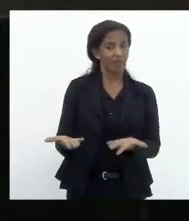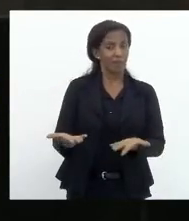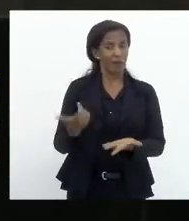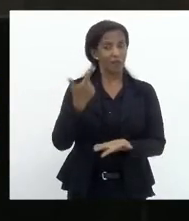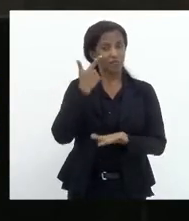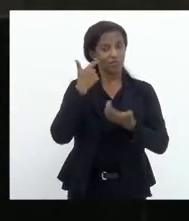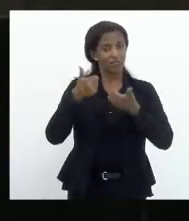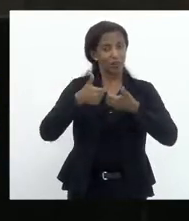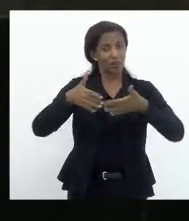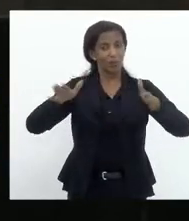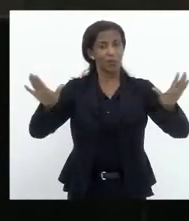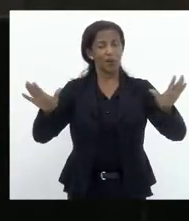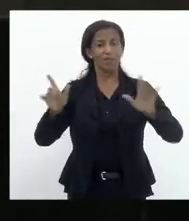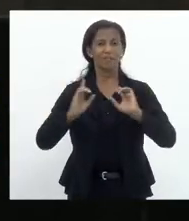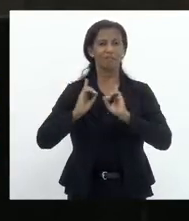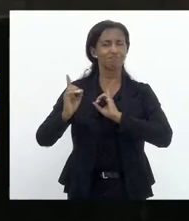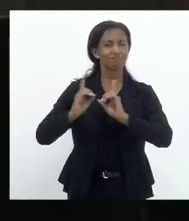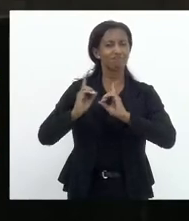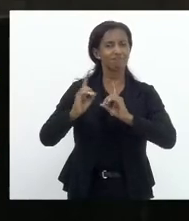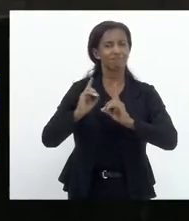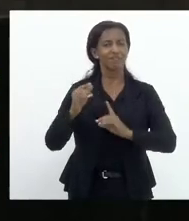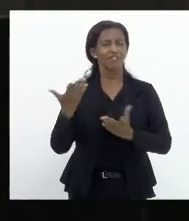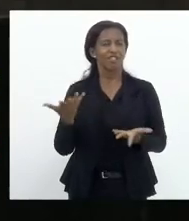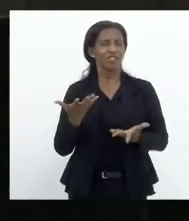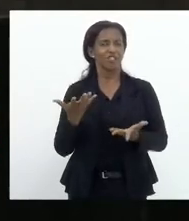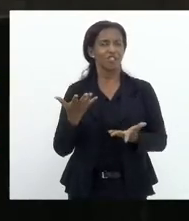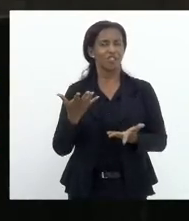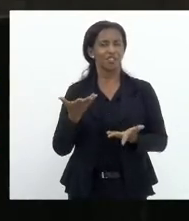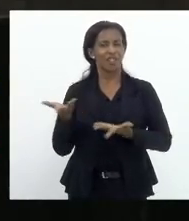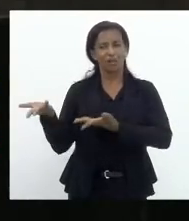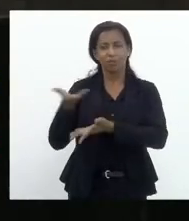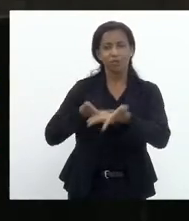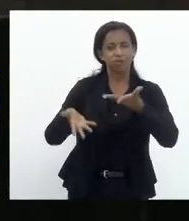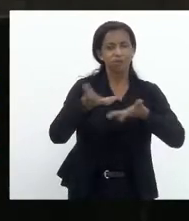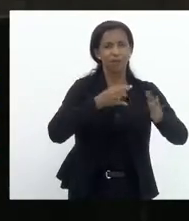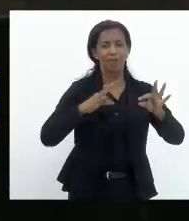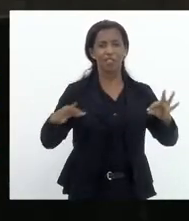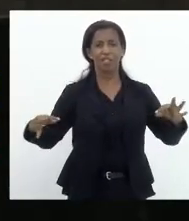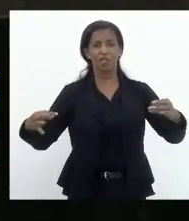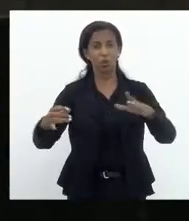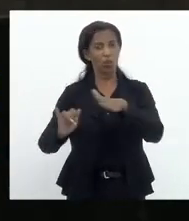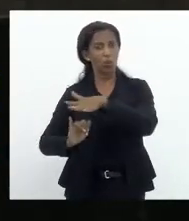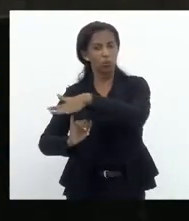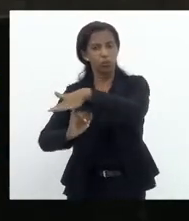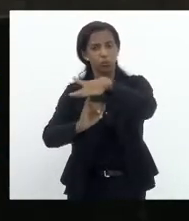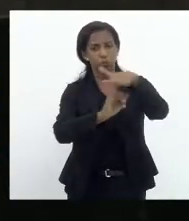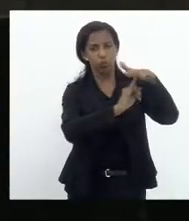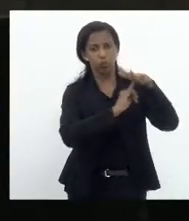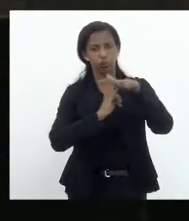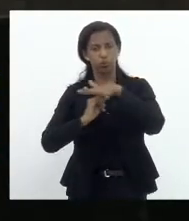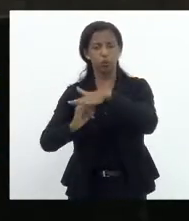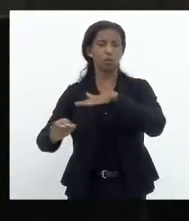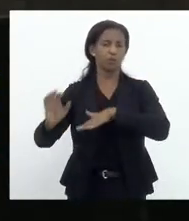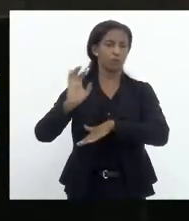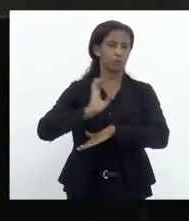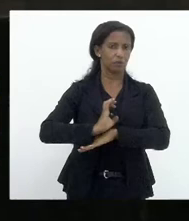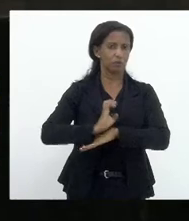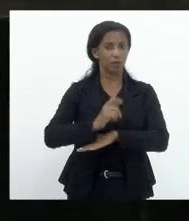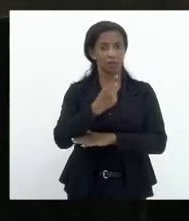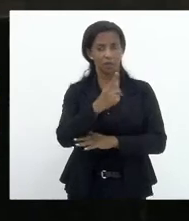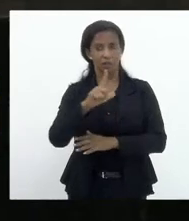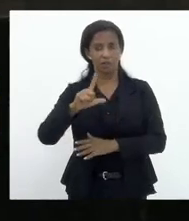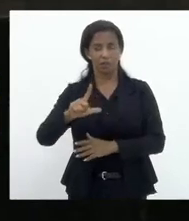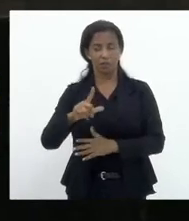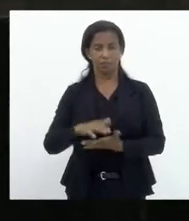quer um ampliar essa discussão a gente quer promover essa essa discussão em todas as instituições do Estado esse